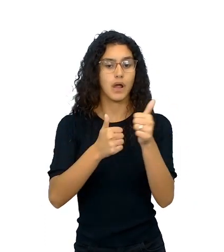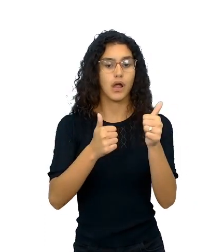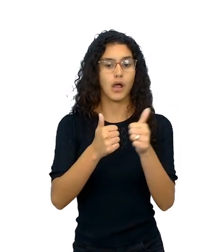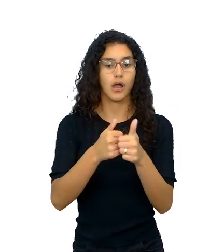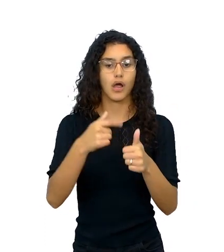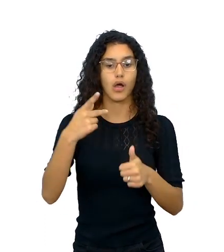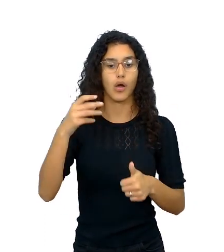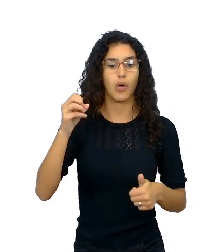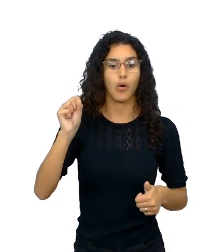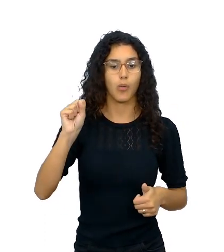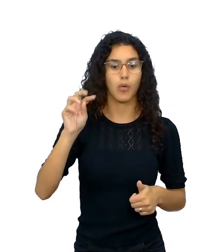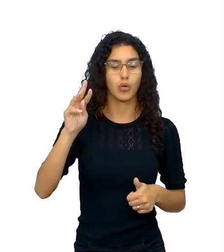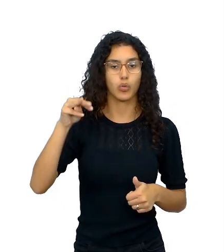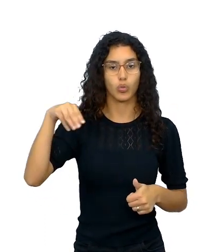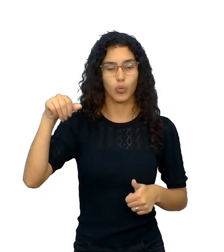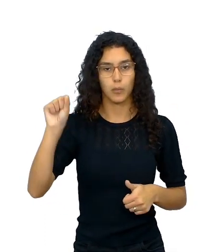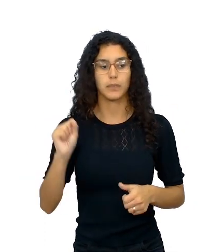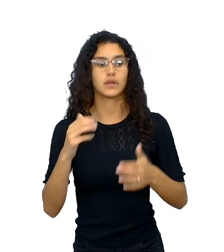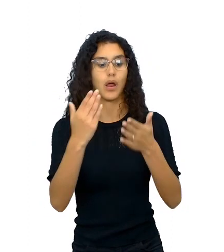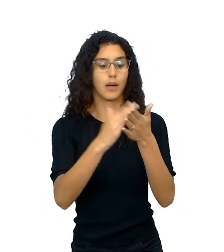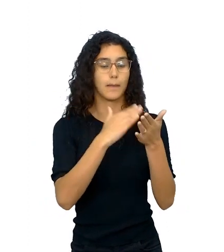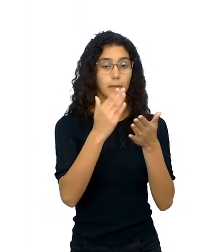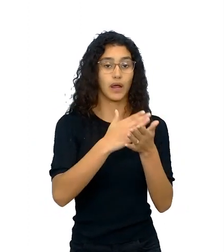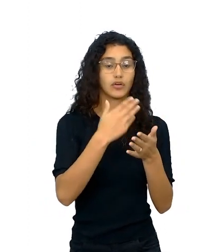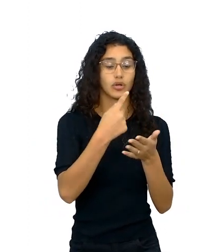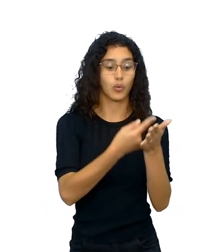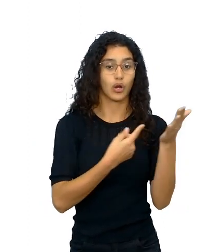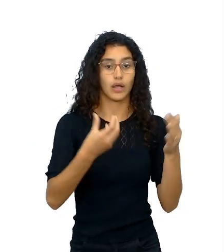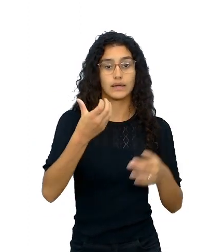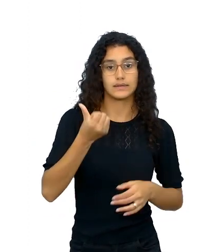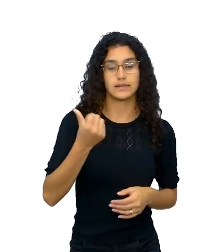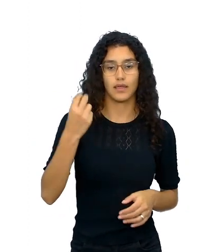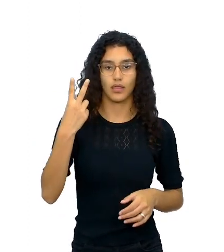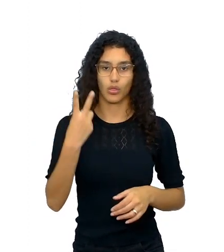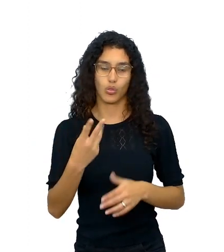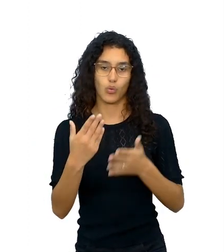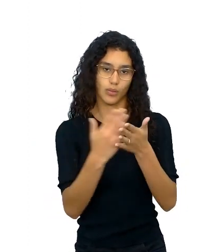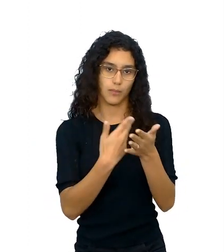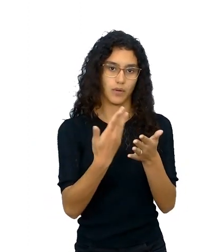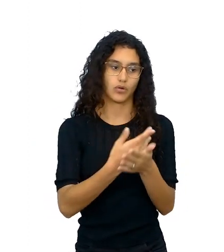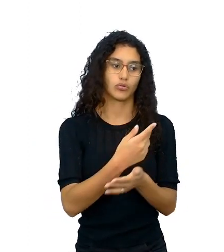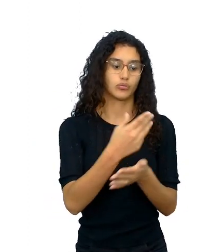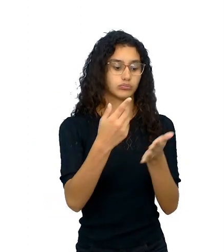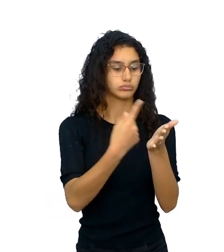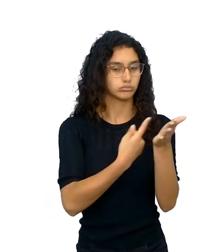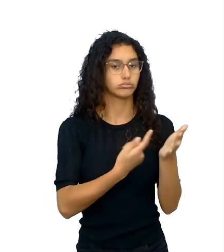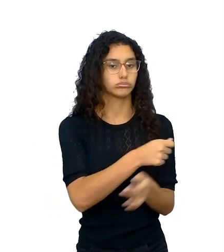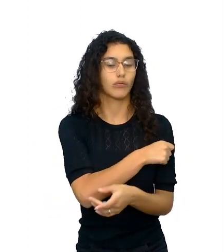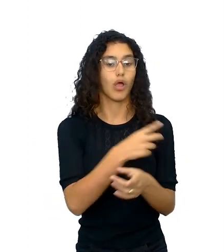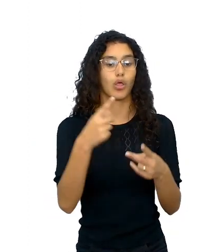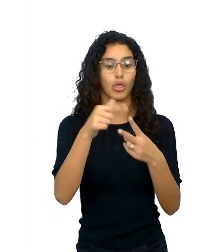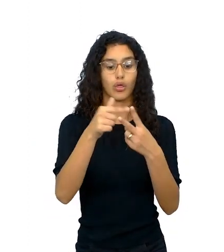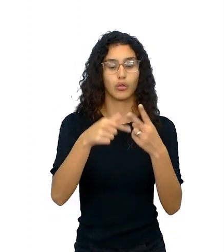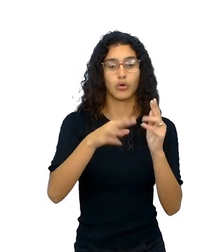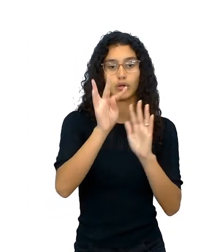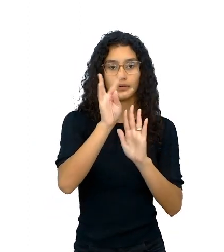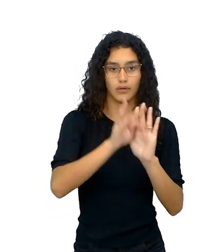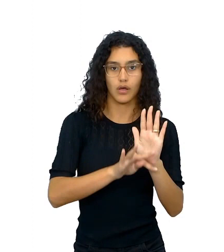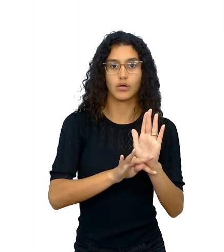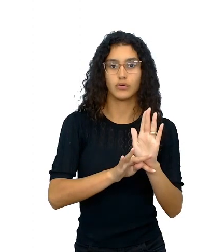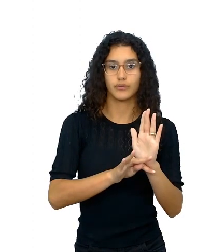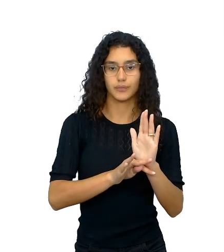que é o óbito do autor, lá na página 62 do caderno do aluno, tá? Então vão ser dois textos,